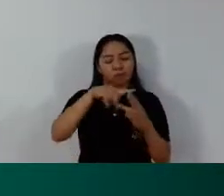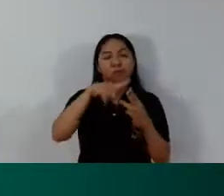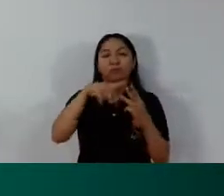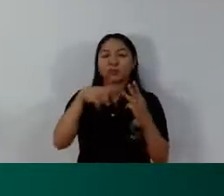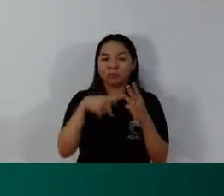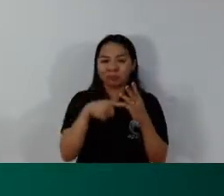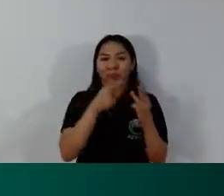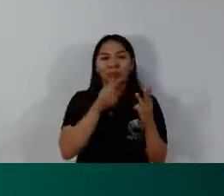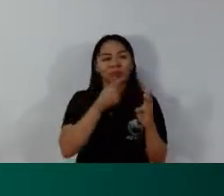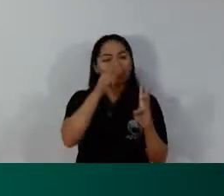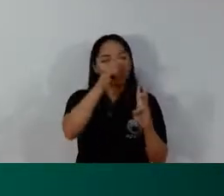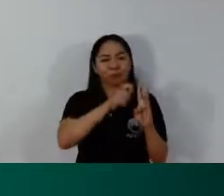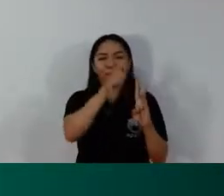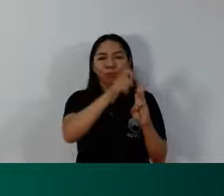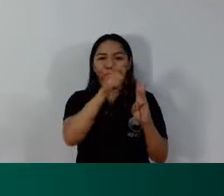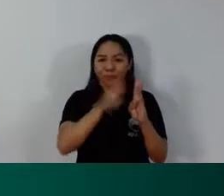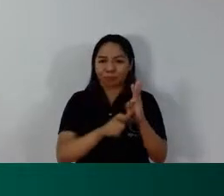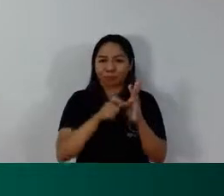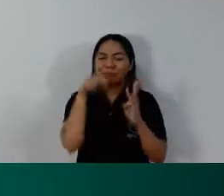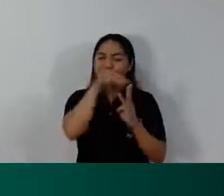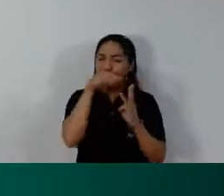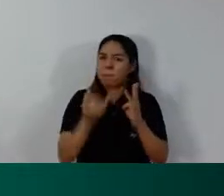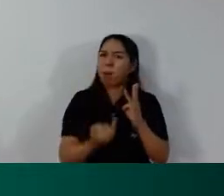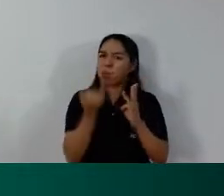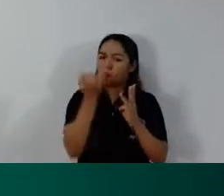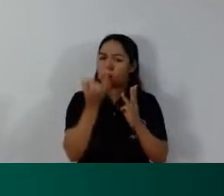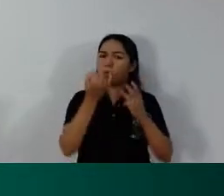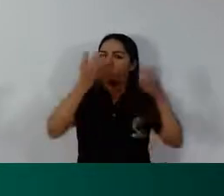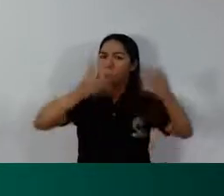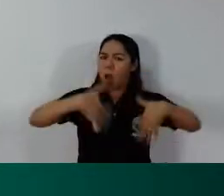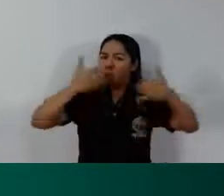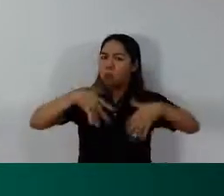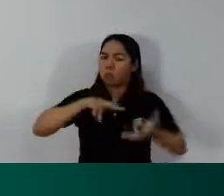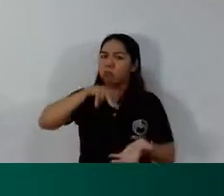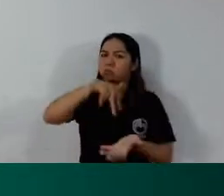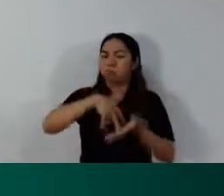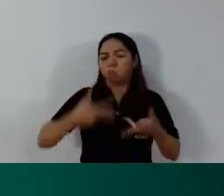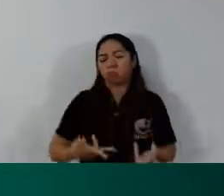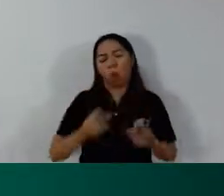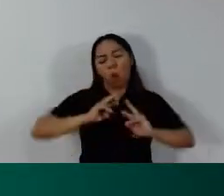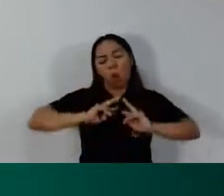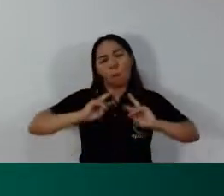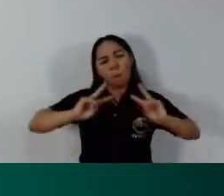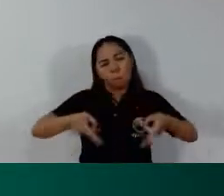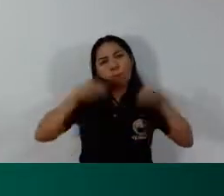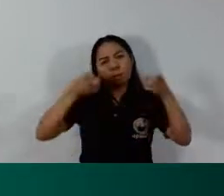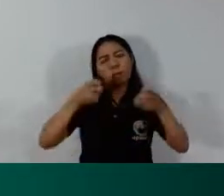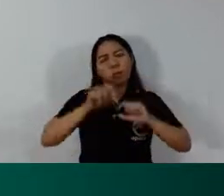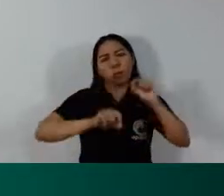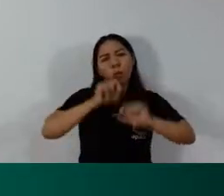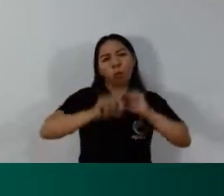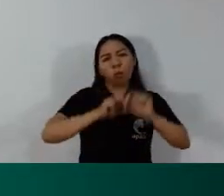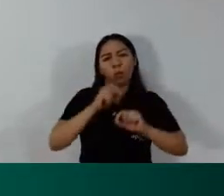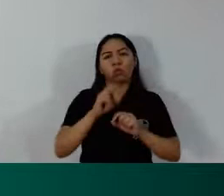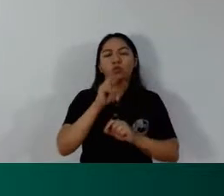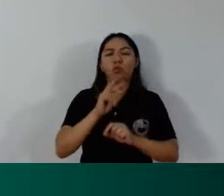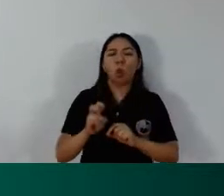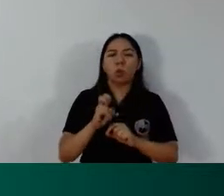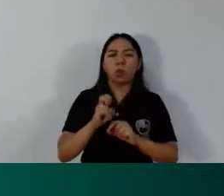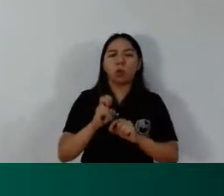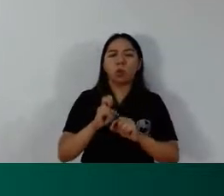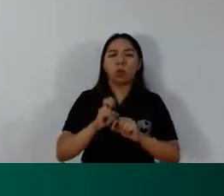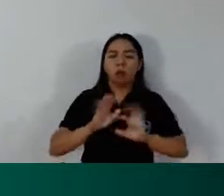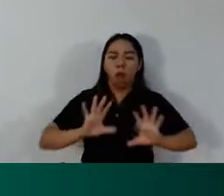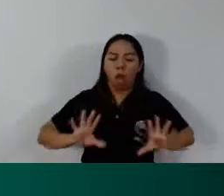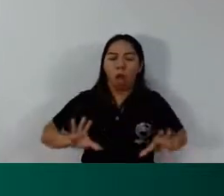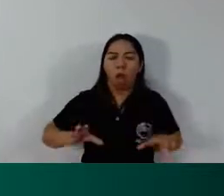três do Diego do Léo e do Sérgio muito notório para mim essa questão do da ida